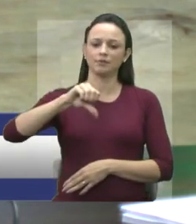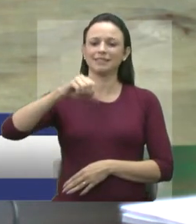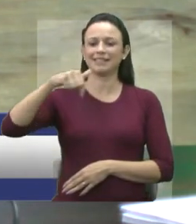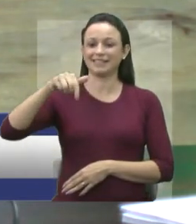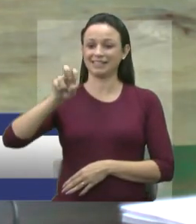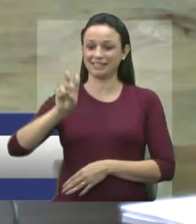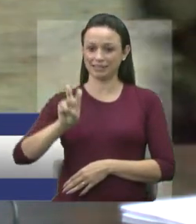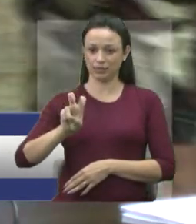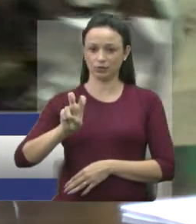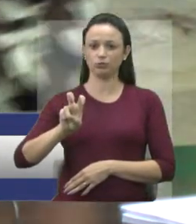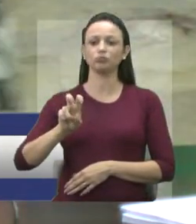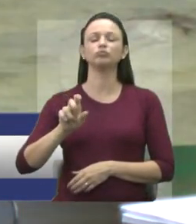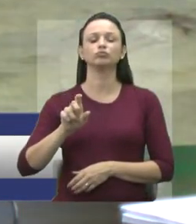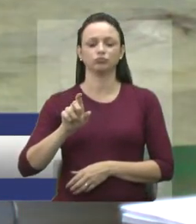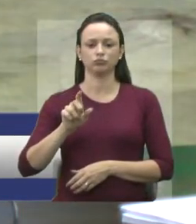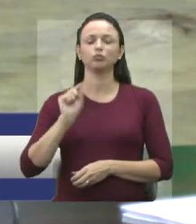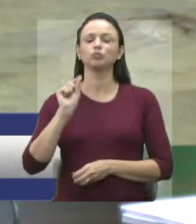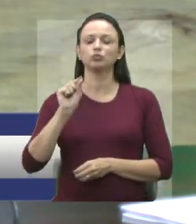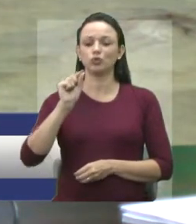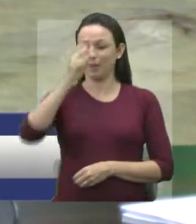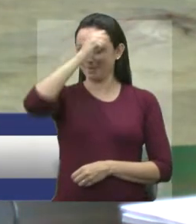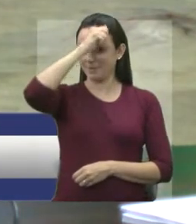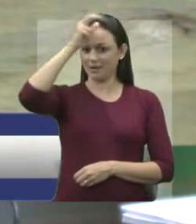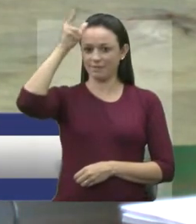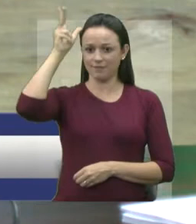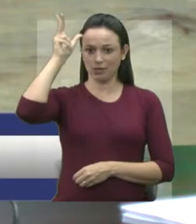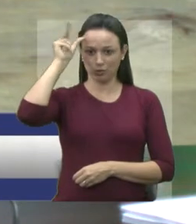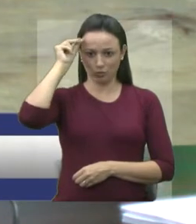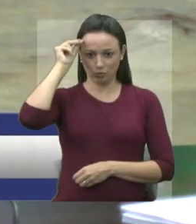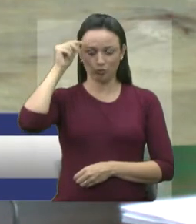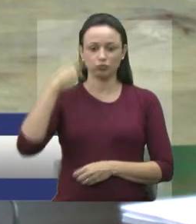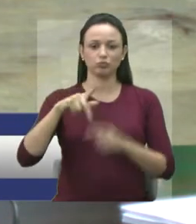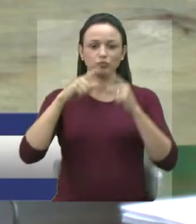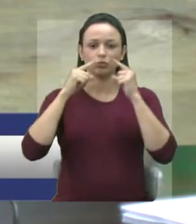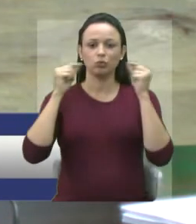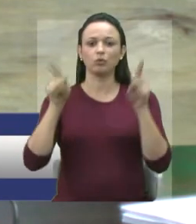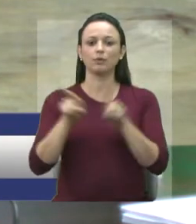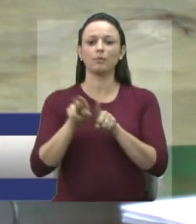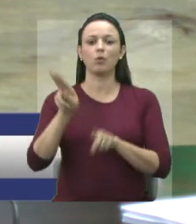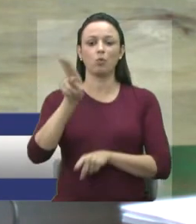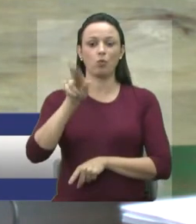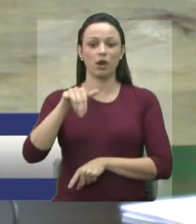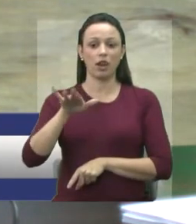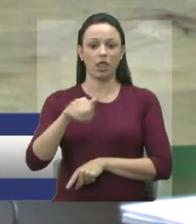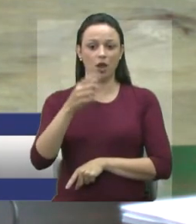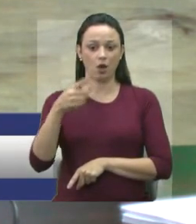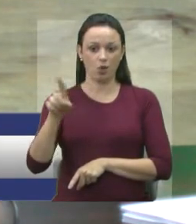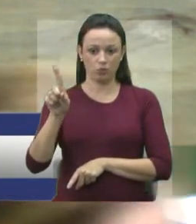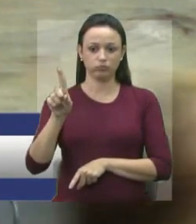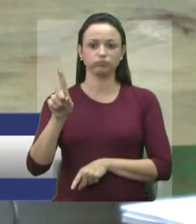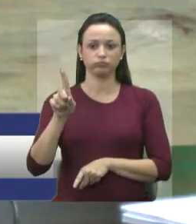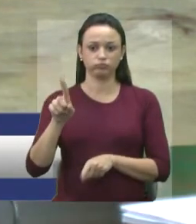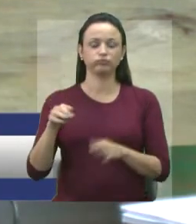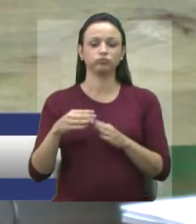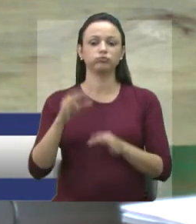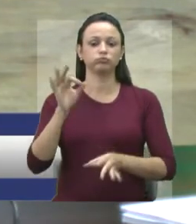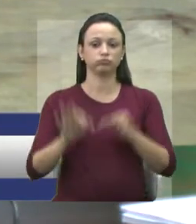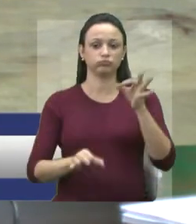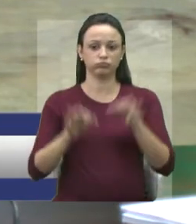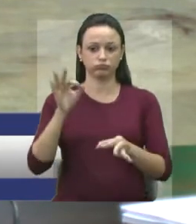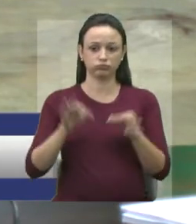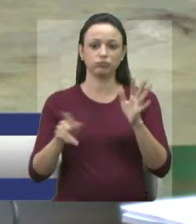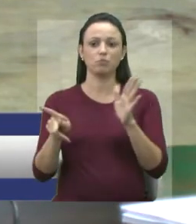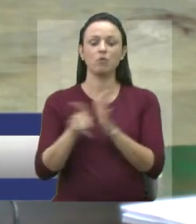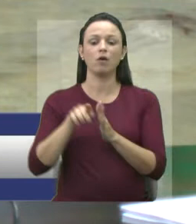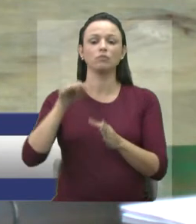8.975, firmado entre a Prefeitura do Município de Jaú e a União, por intermédio do Tribunal Regional Eleitoral